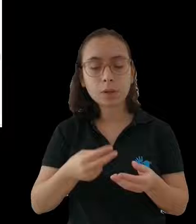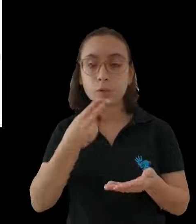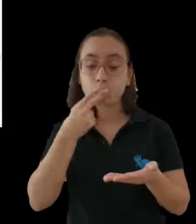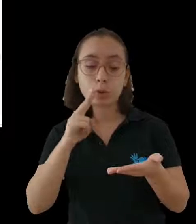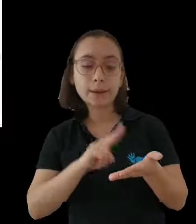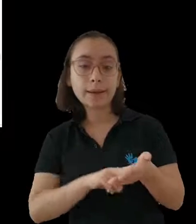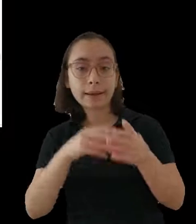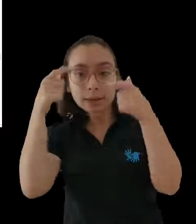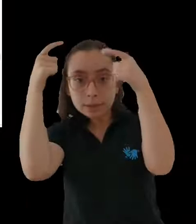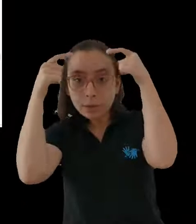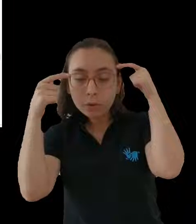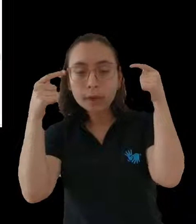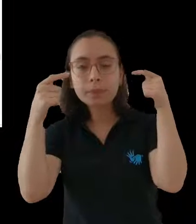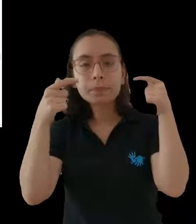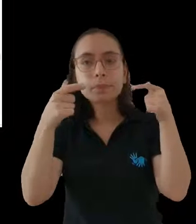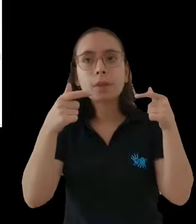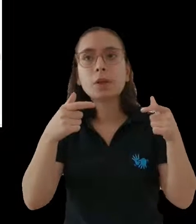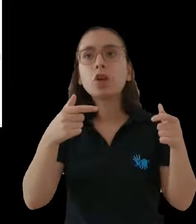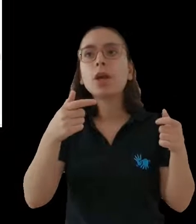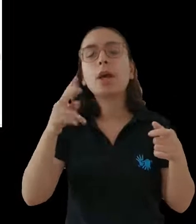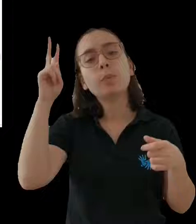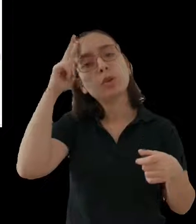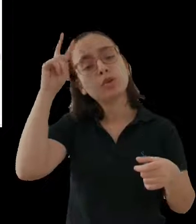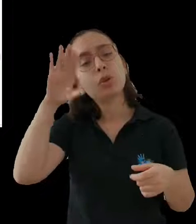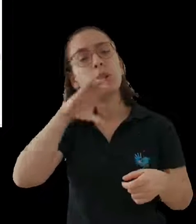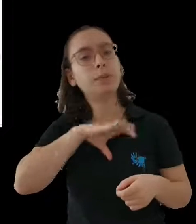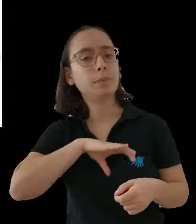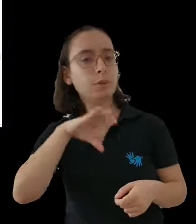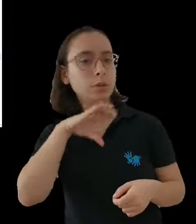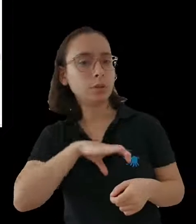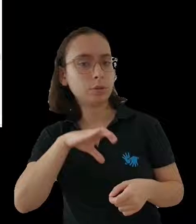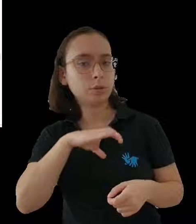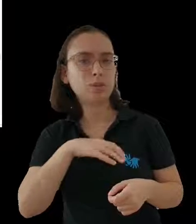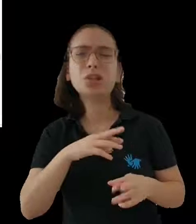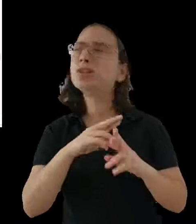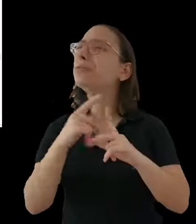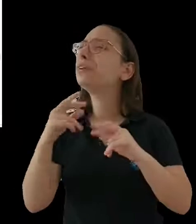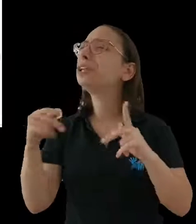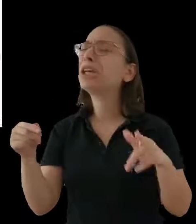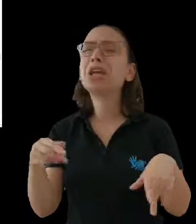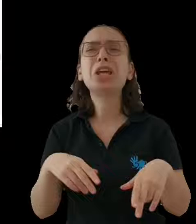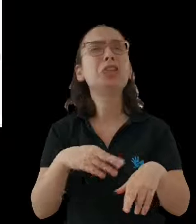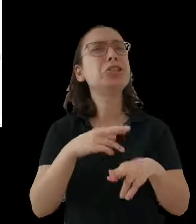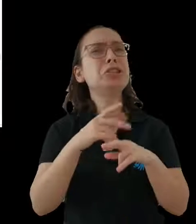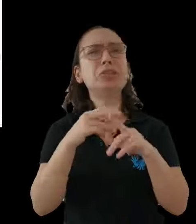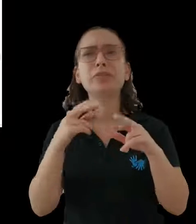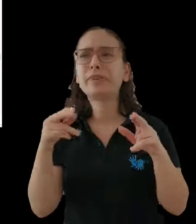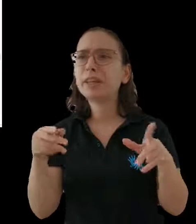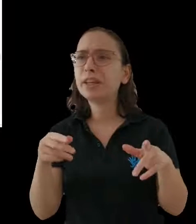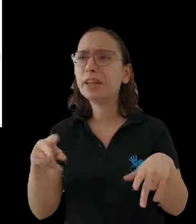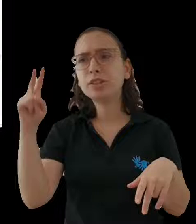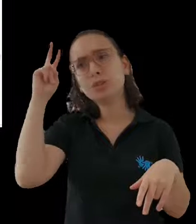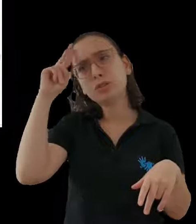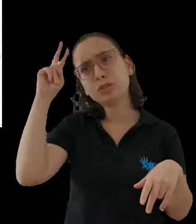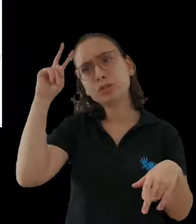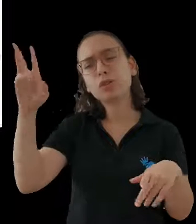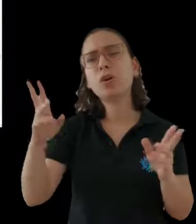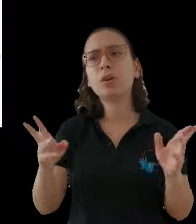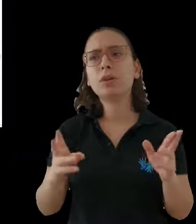rei, que é um conto que veio lá de Portugal, tem várias versões, muitas